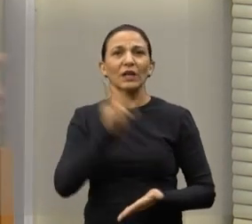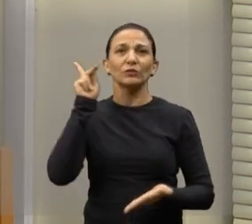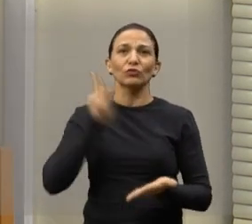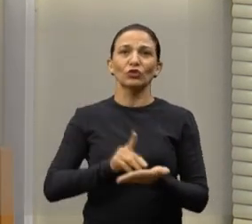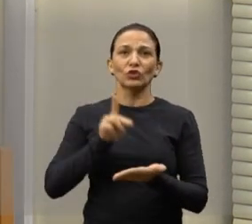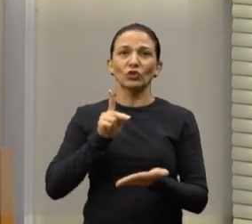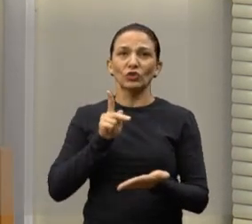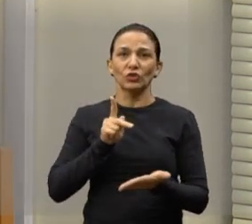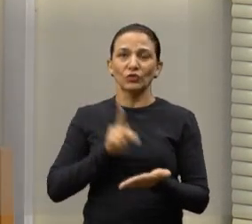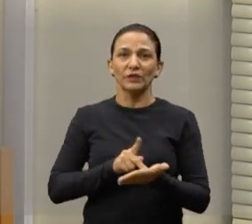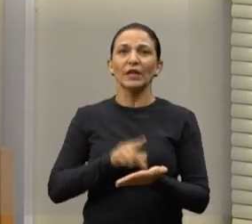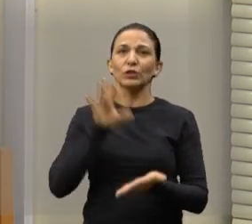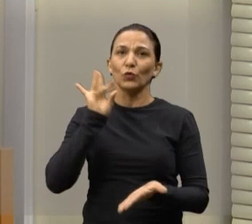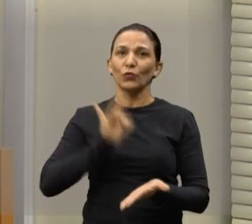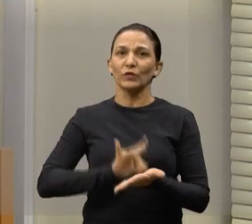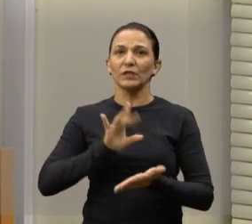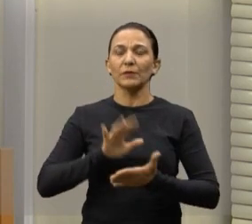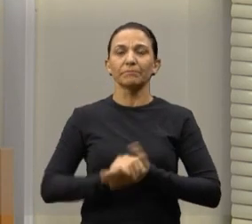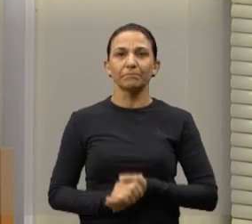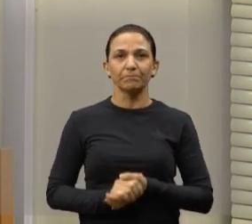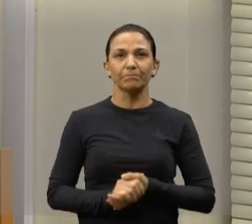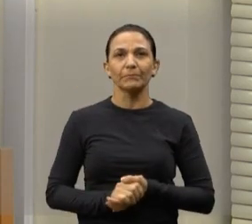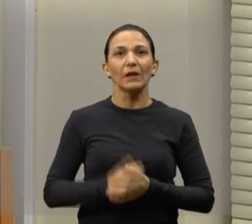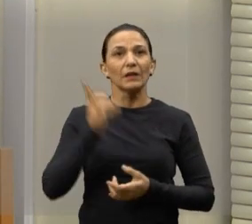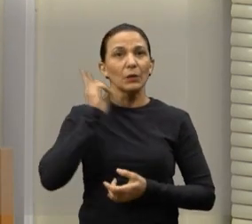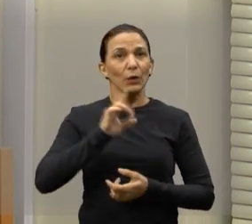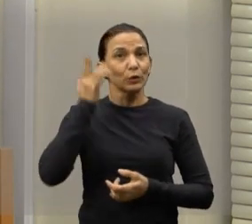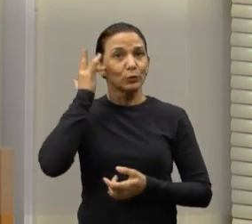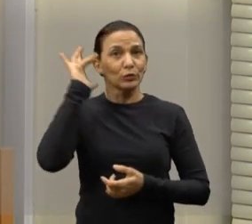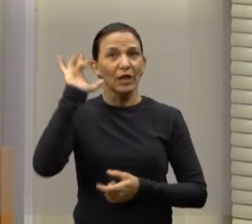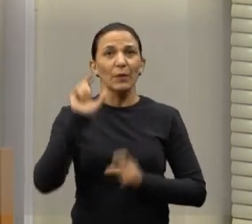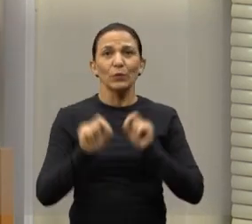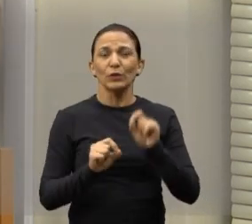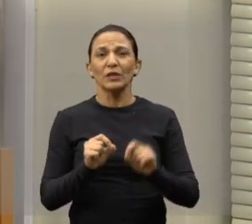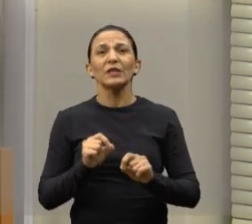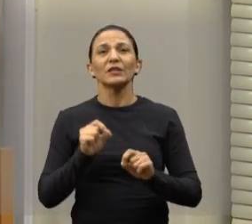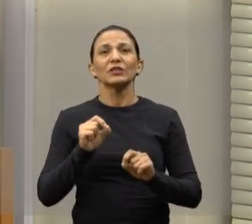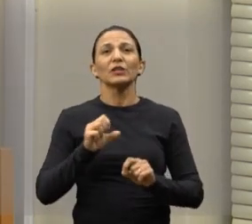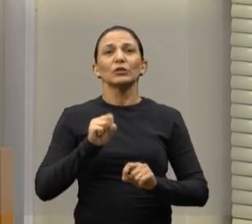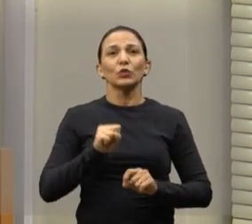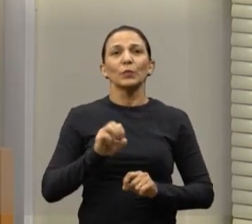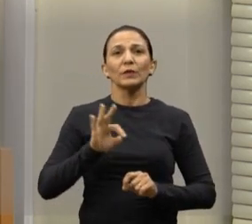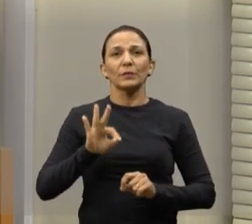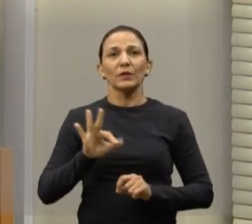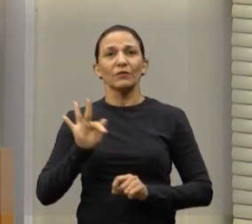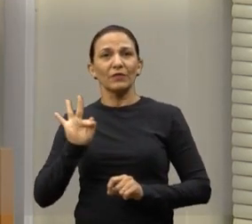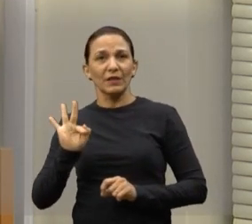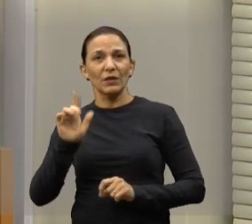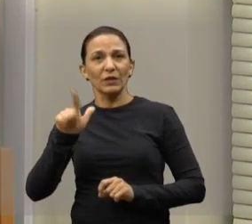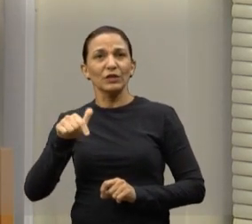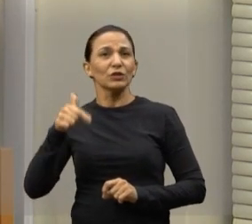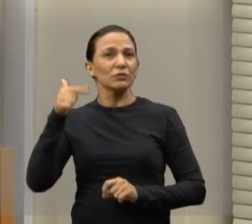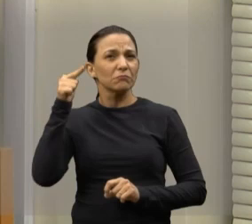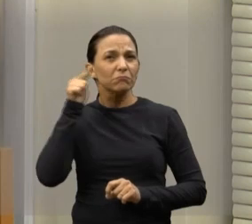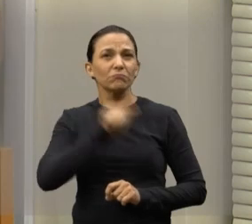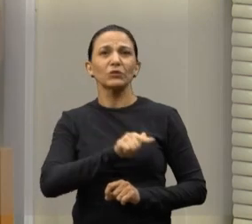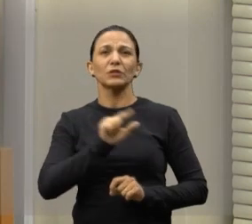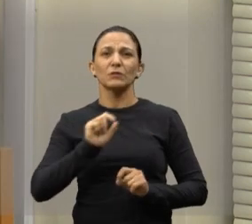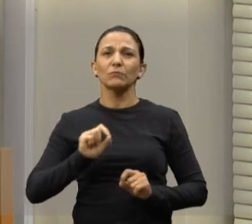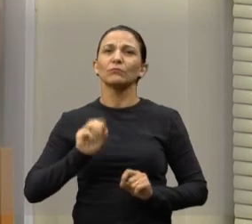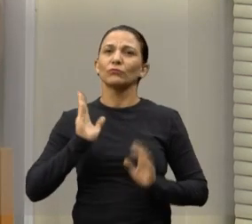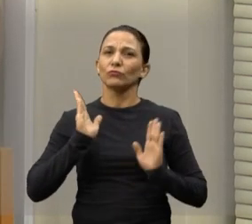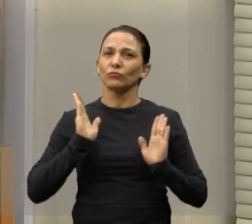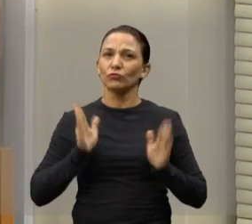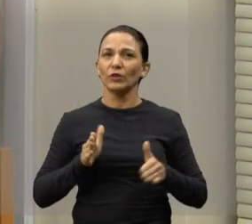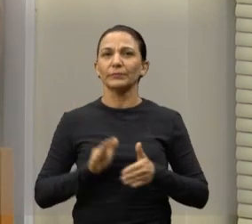que isso talvez os próprios deputados não saibam já é uma matéria vencida no Supremo Tribunal Federal desta corte já é algo